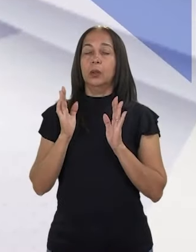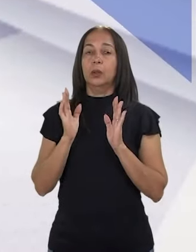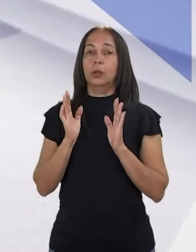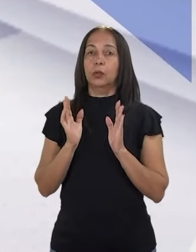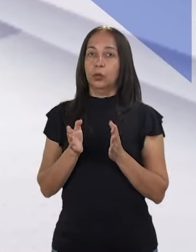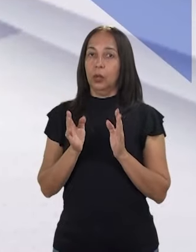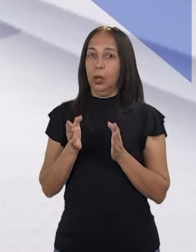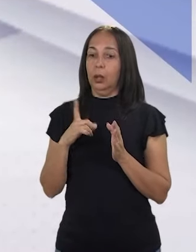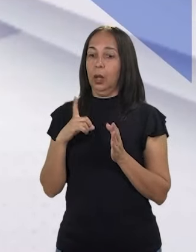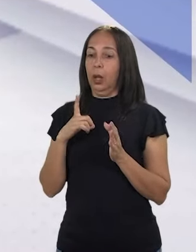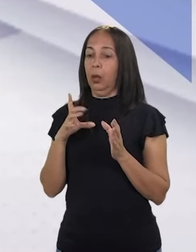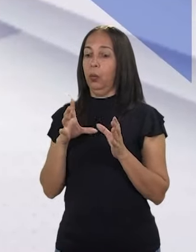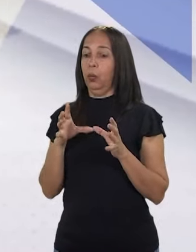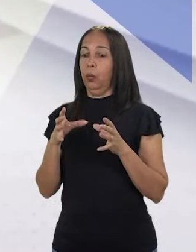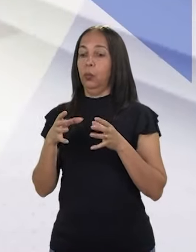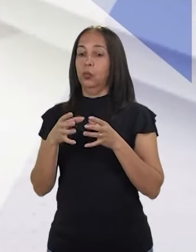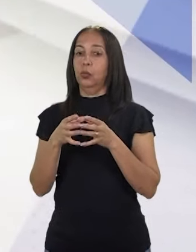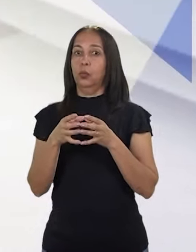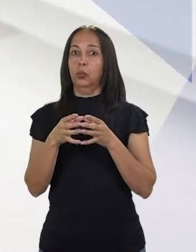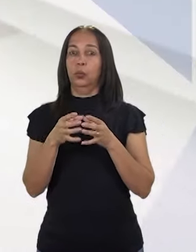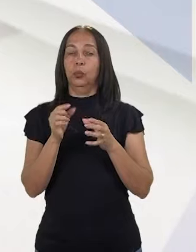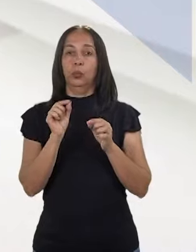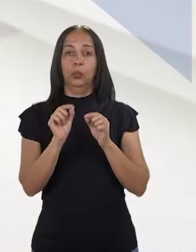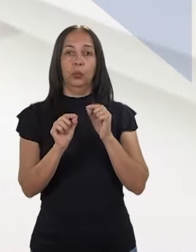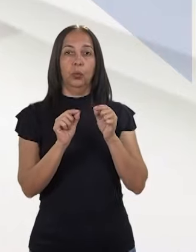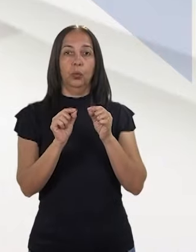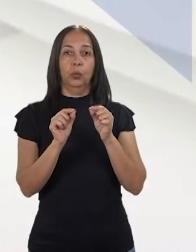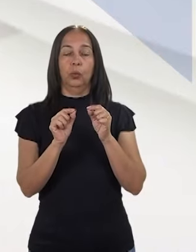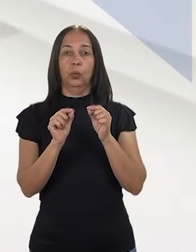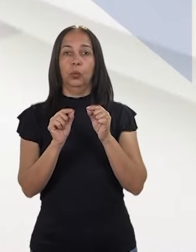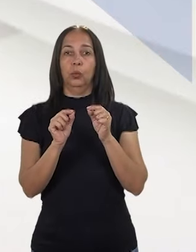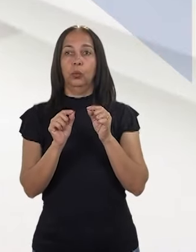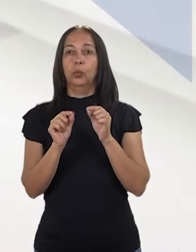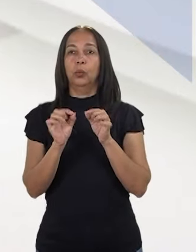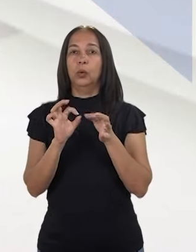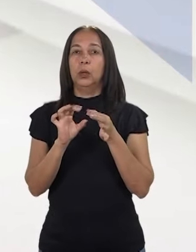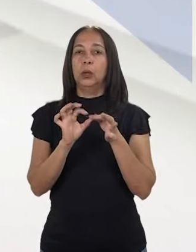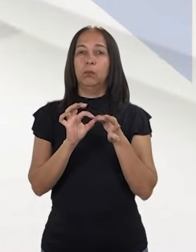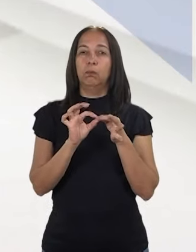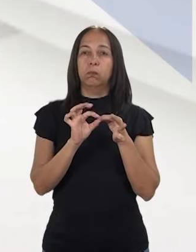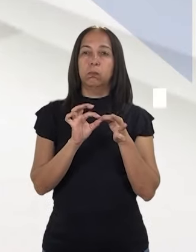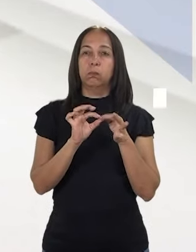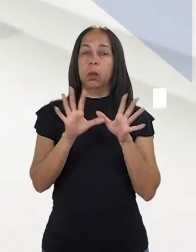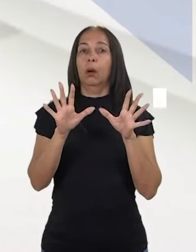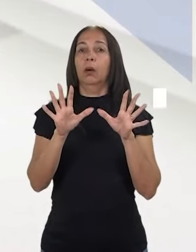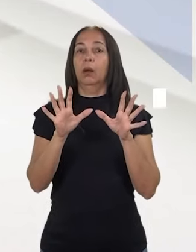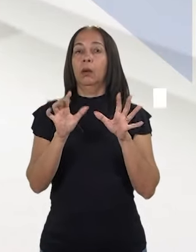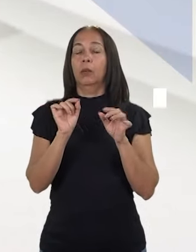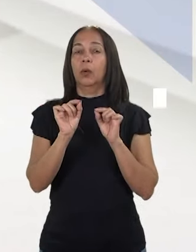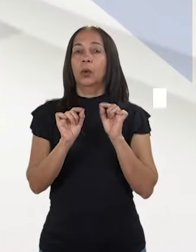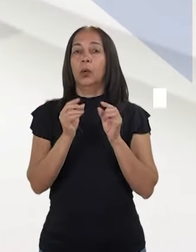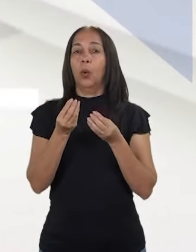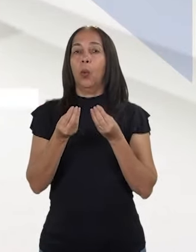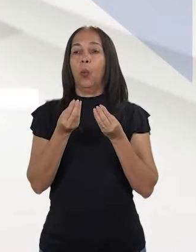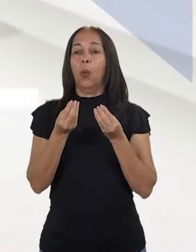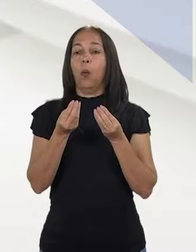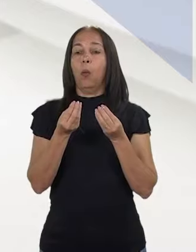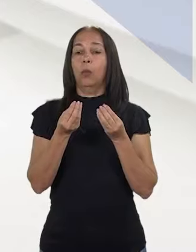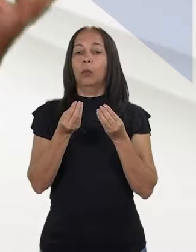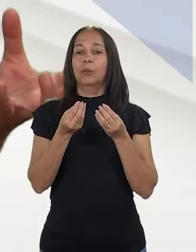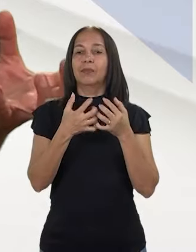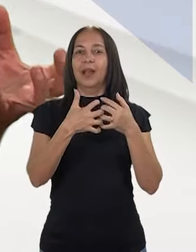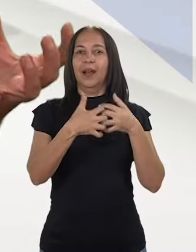num num eh num conjunto de fenômenos né numa época em que eh o conhecimento de